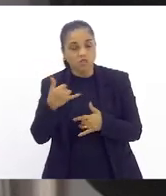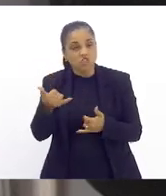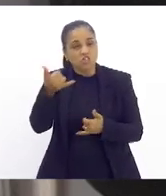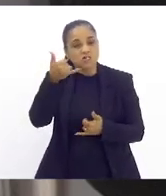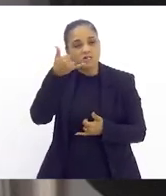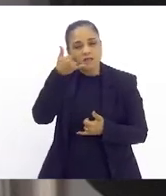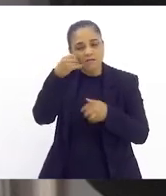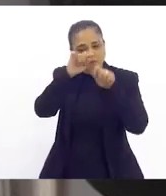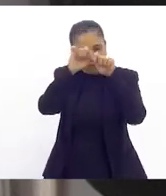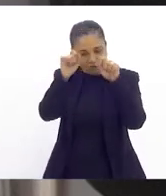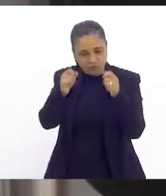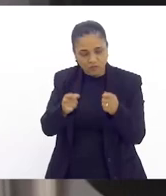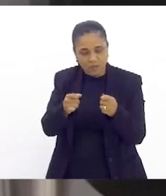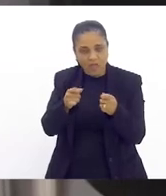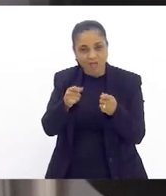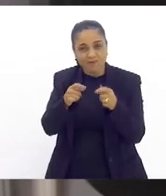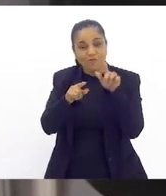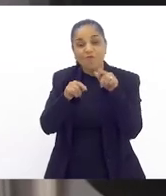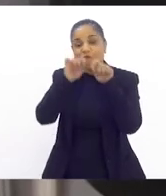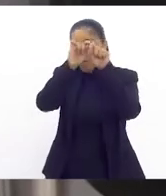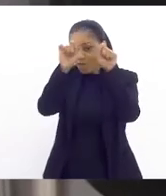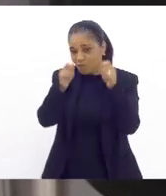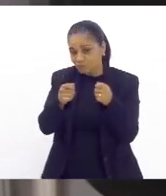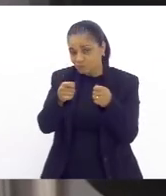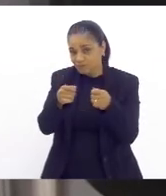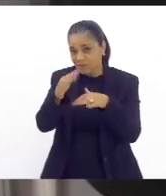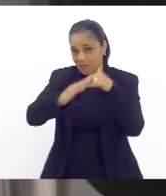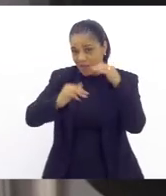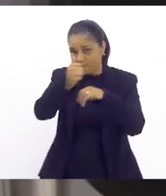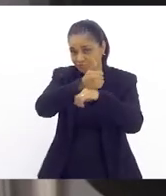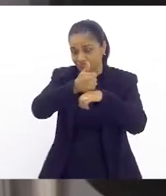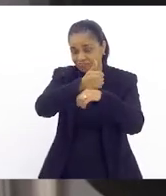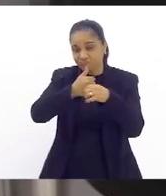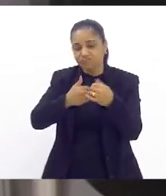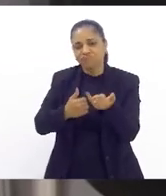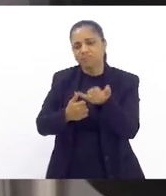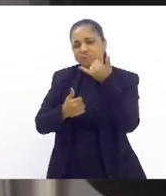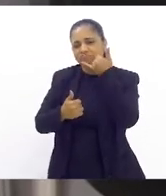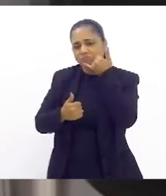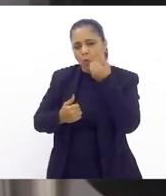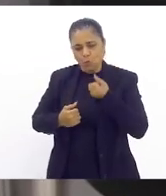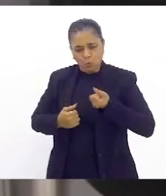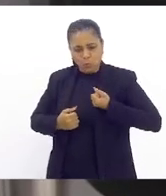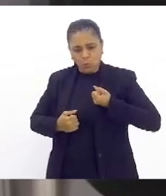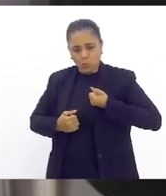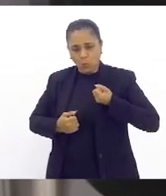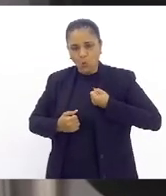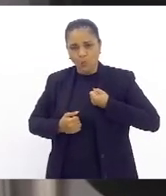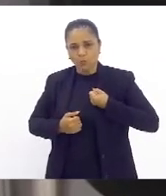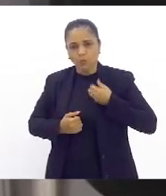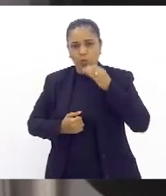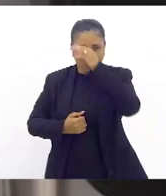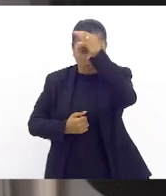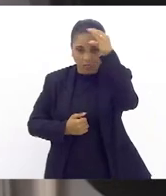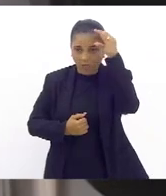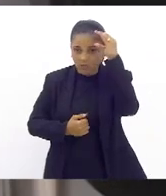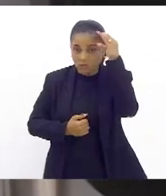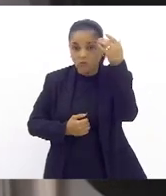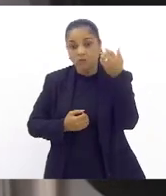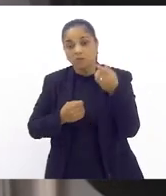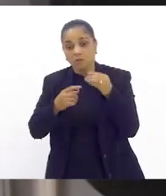concessionária concessionária exigir por exemplo que a gente informasse o número do medidor ou o número do cliente se você tem energia você consegue